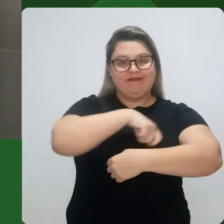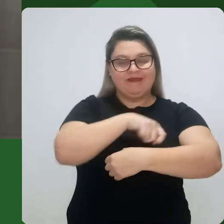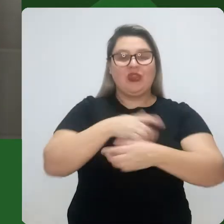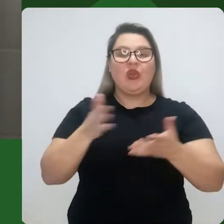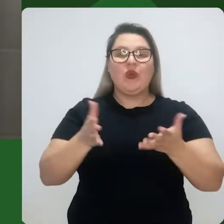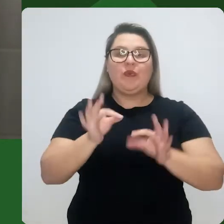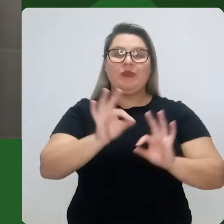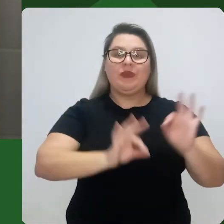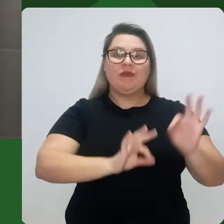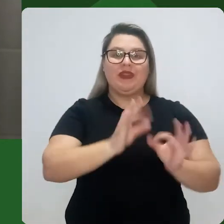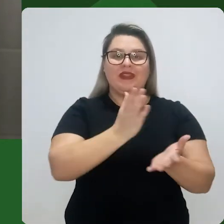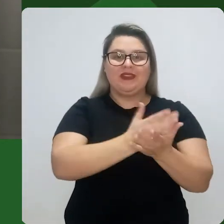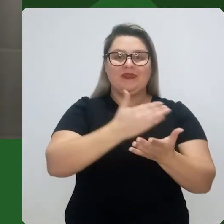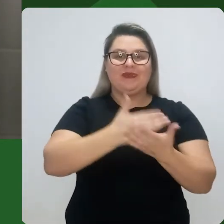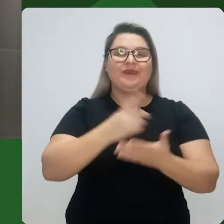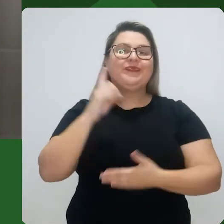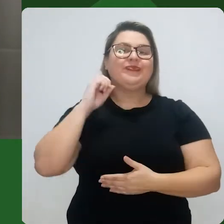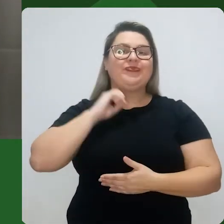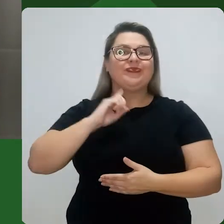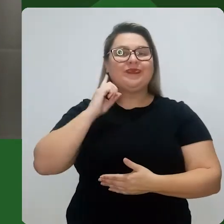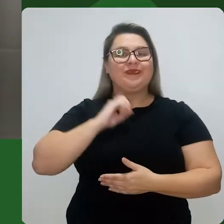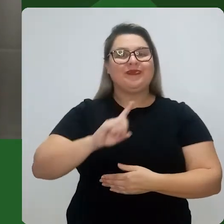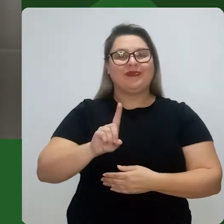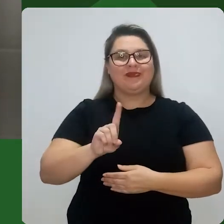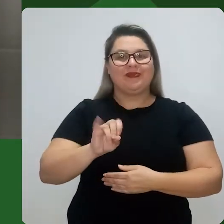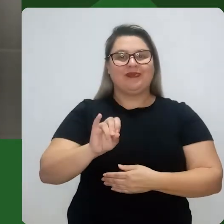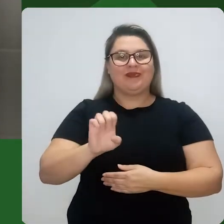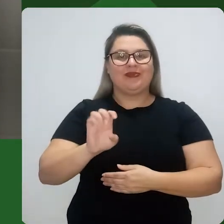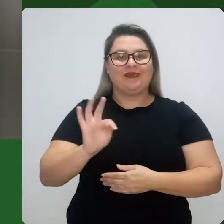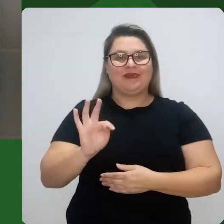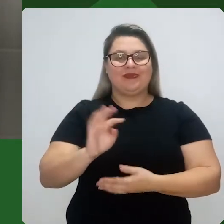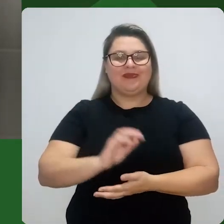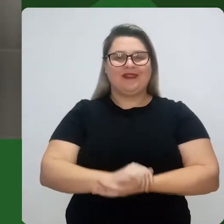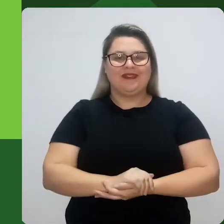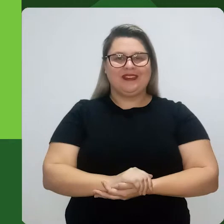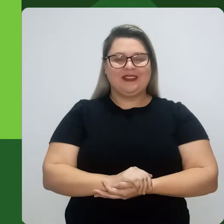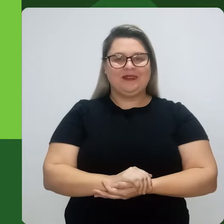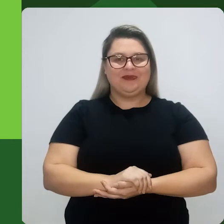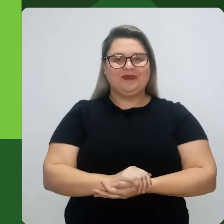hoje vamos preparar uma torta mineira diet.